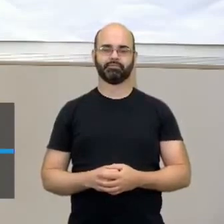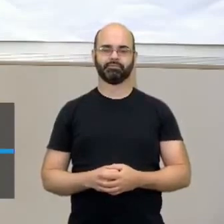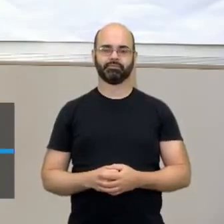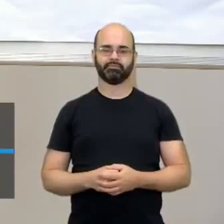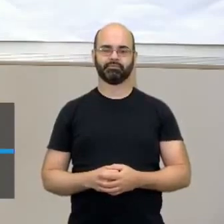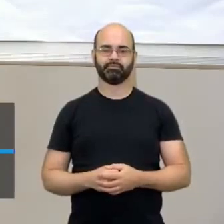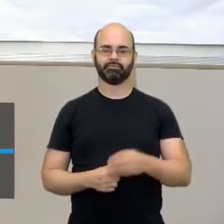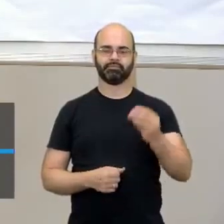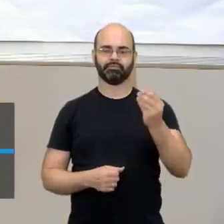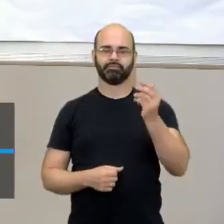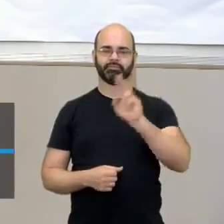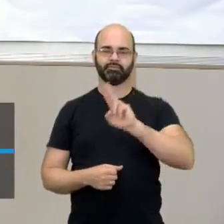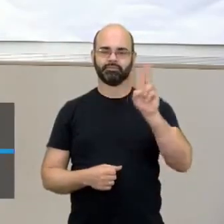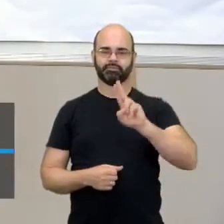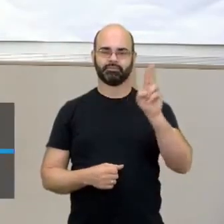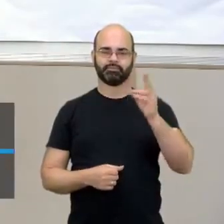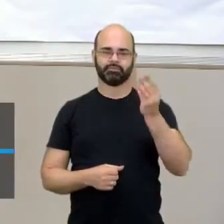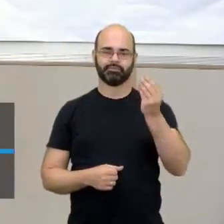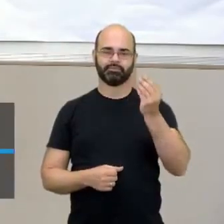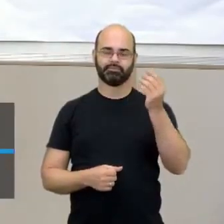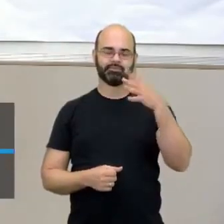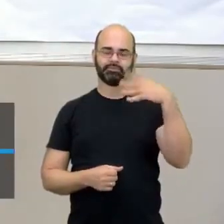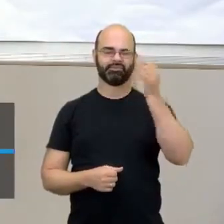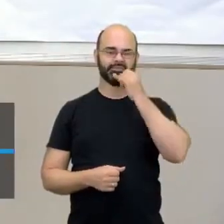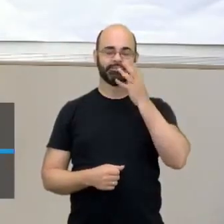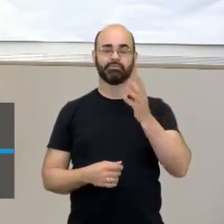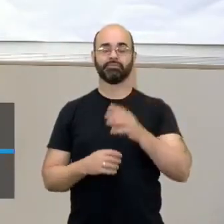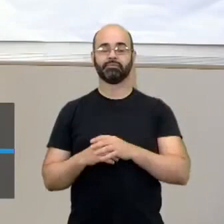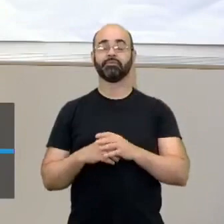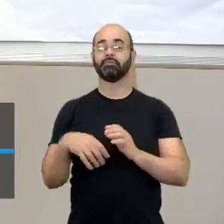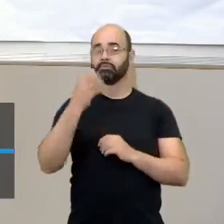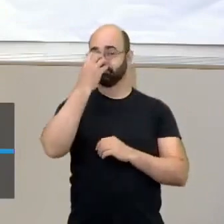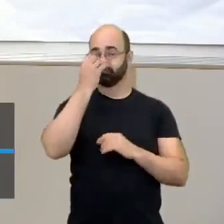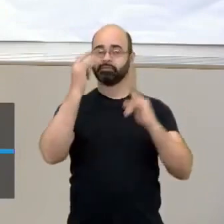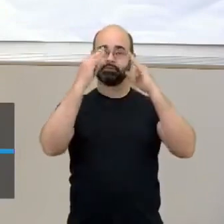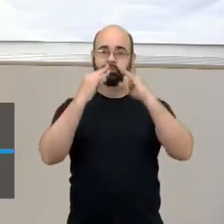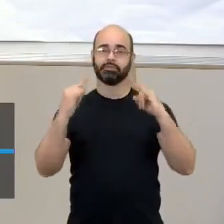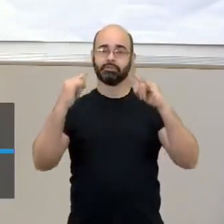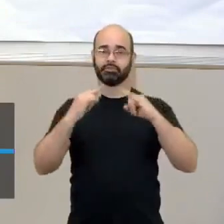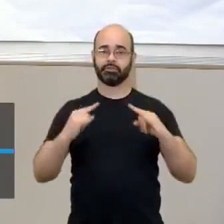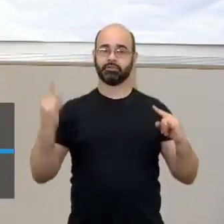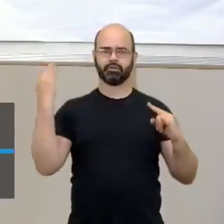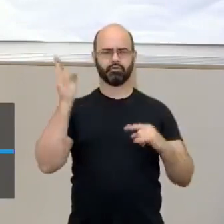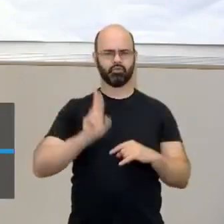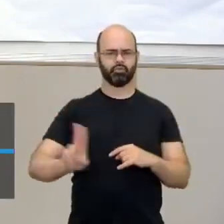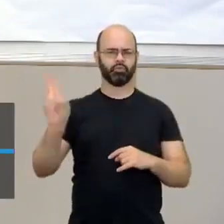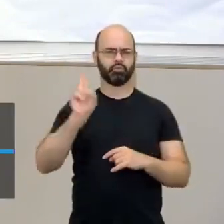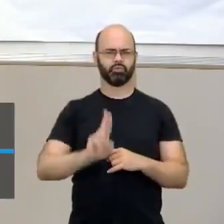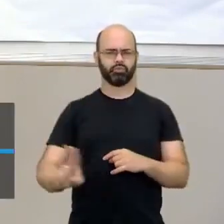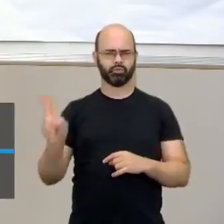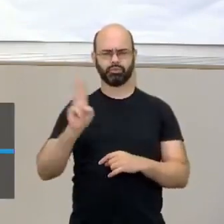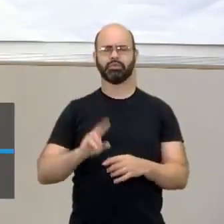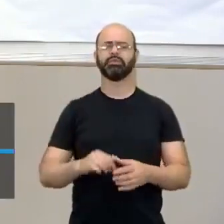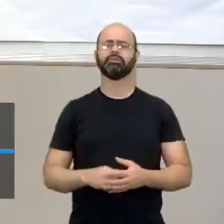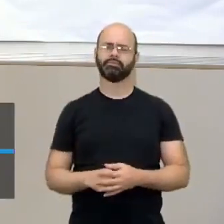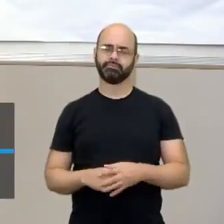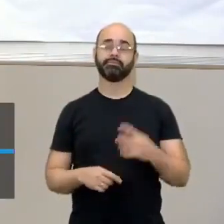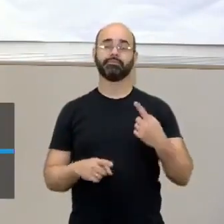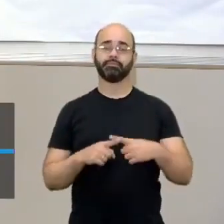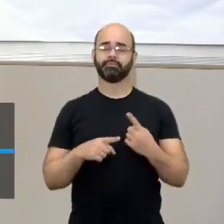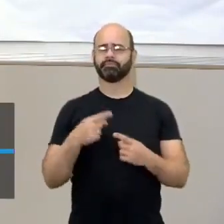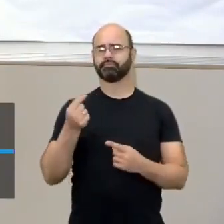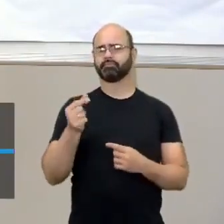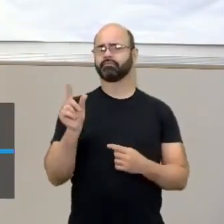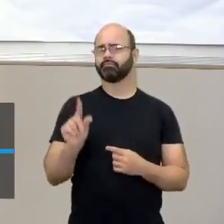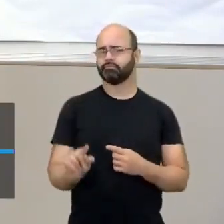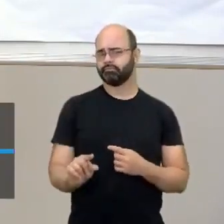como que eu posso dizer, gente? Eu vou dizer direto. Os circos utilizaram muito o lambe-lambe. Por quê? Porque ele tem um baixo custo